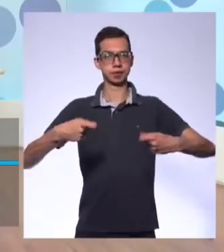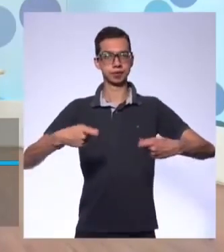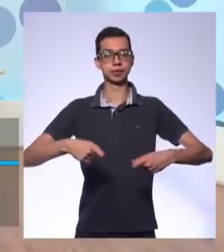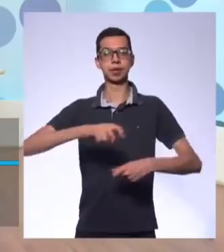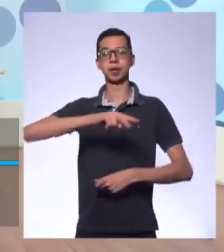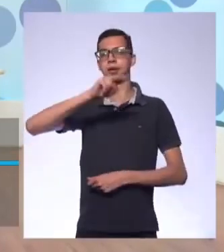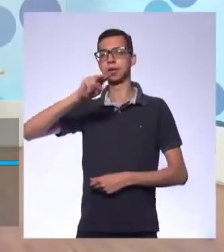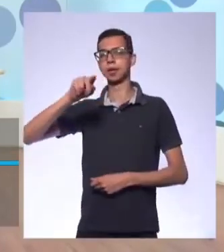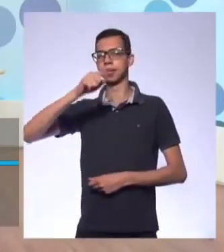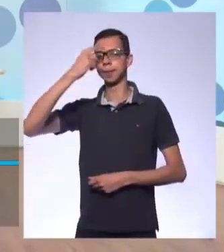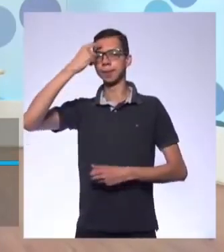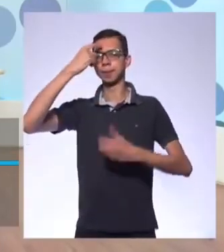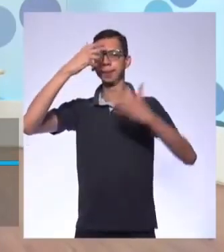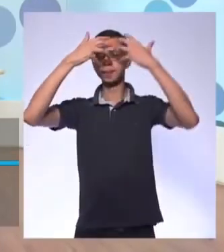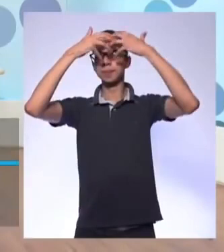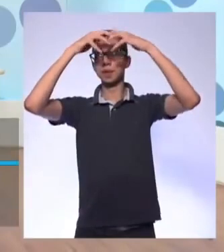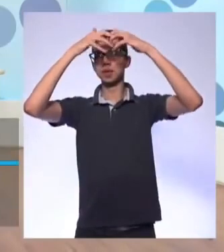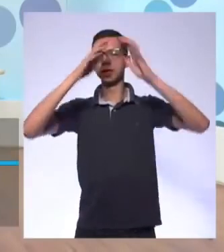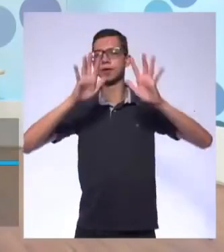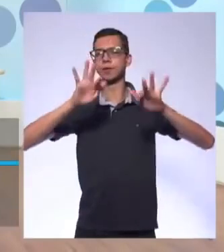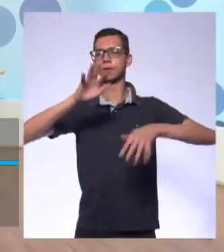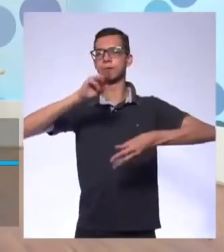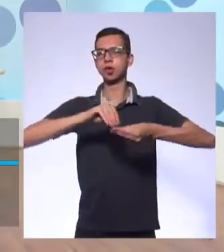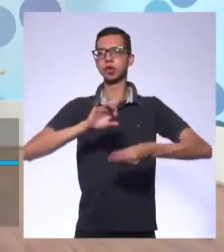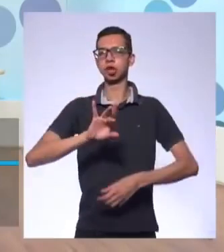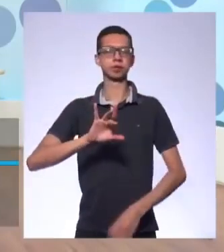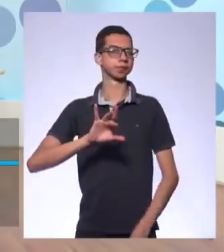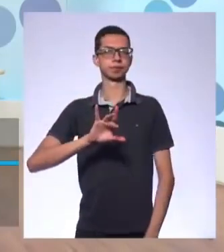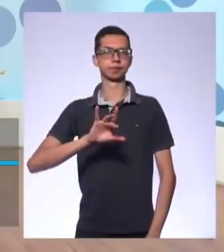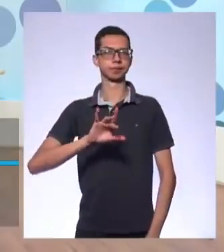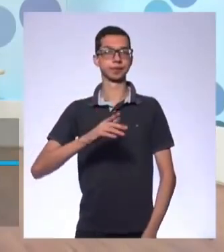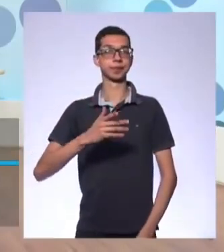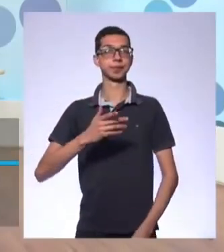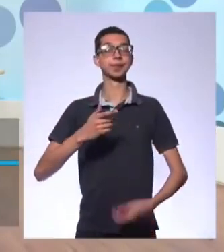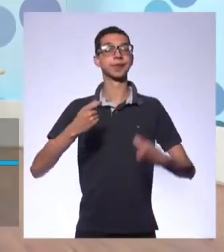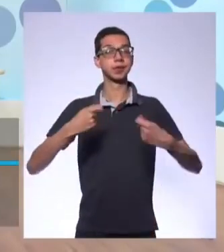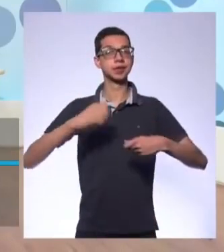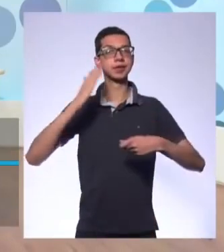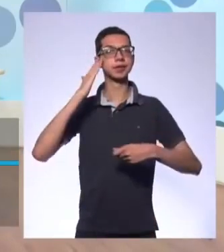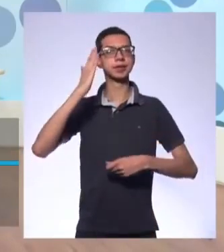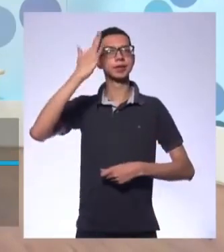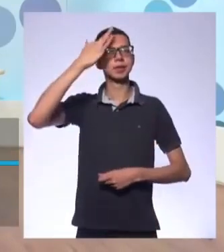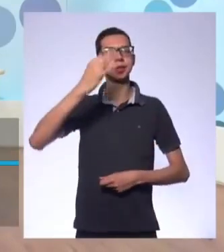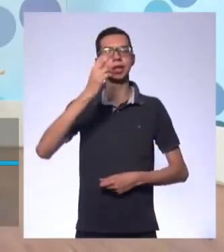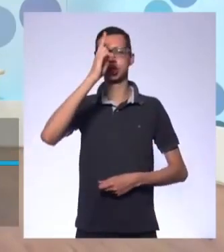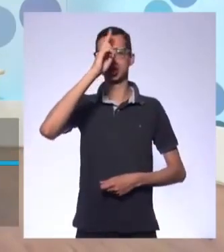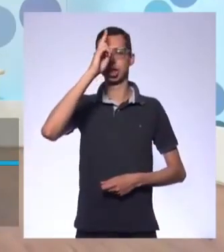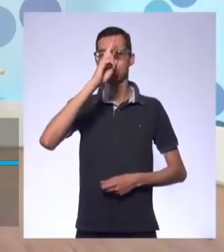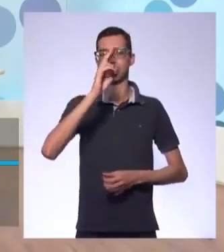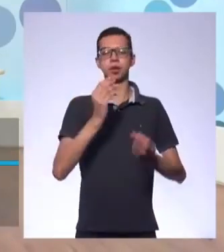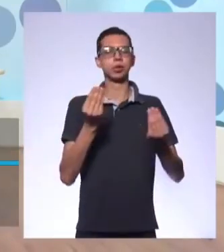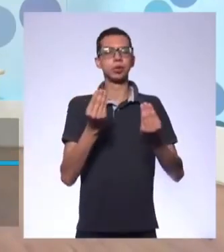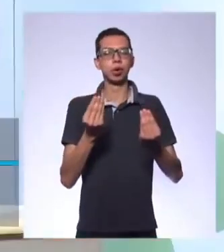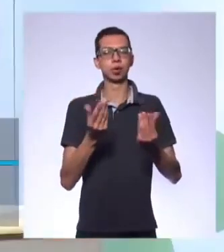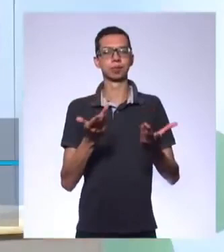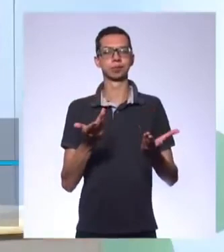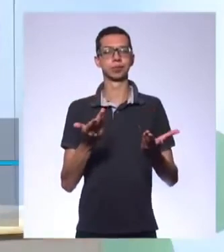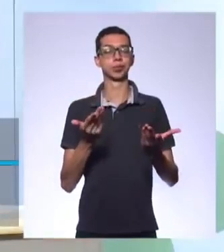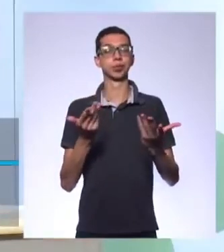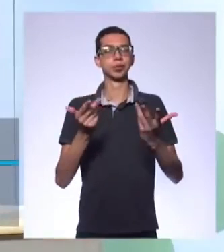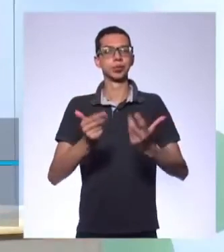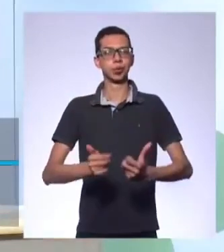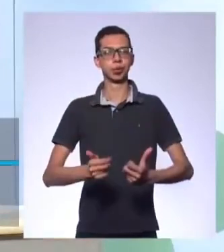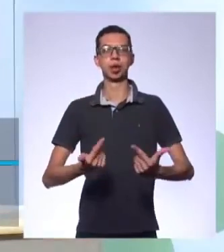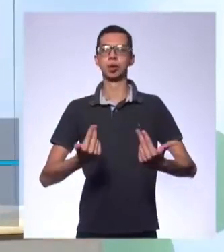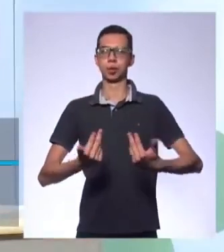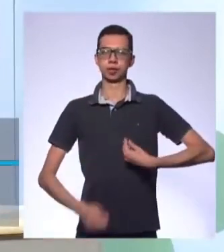no final, tem que pensar também como a história é sendo montada, porque o final a gente sabe de todo mundo, né? Mas é o jeito que a gente leva a vida. A mesma coisa aqui quando